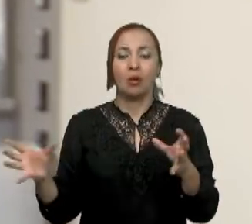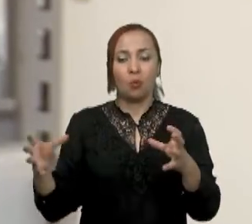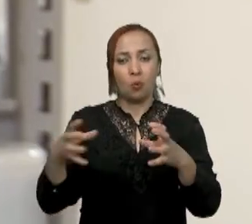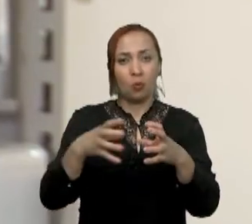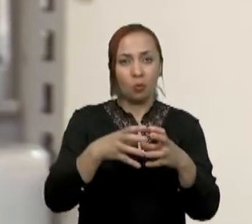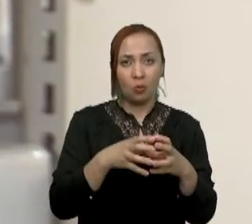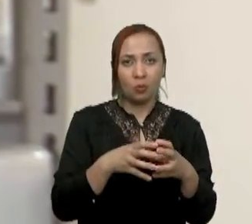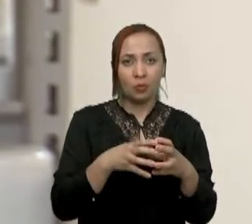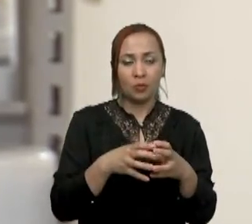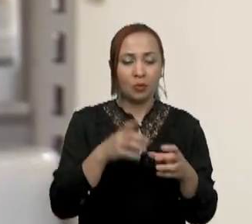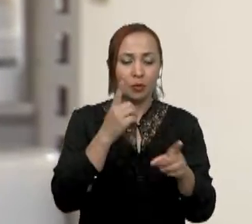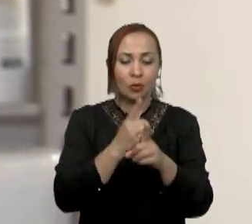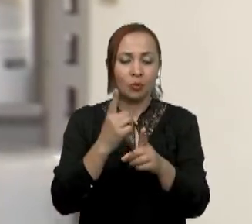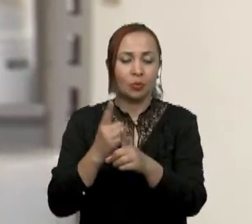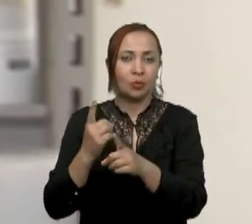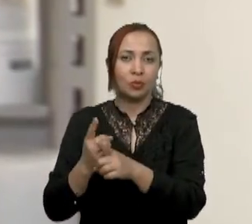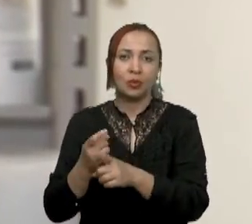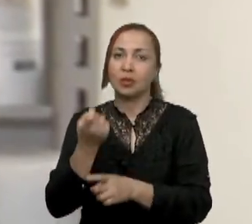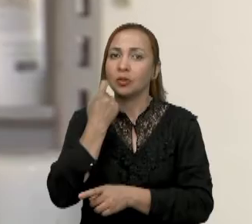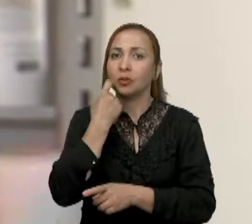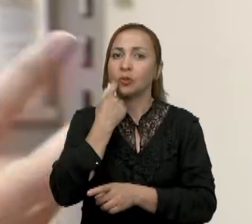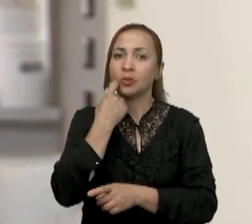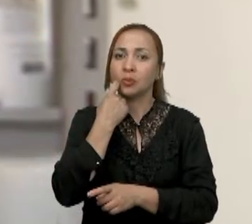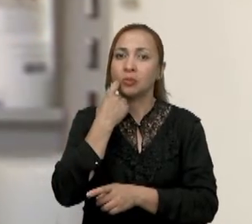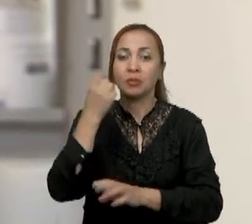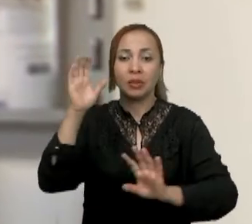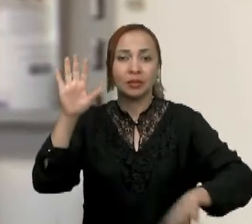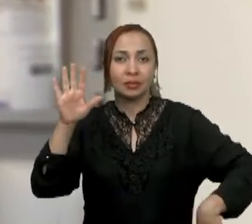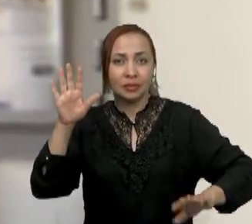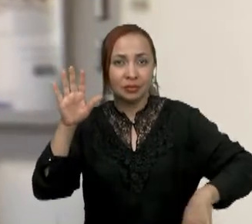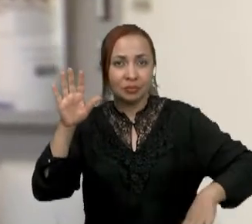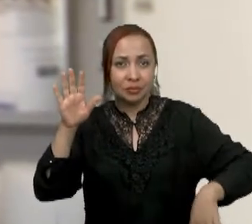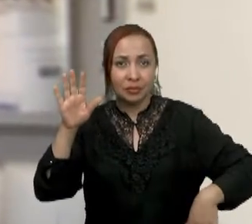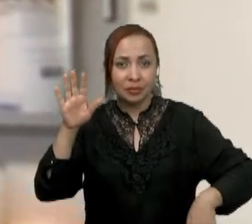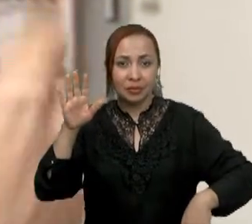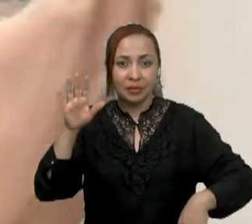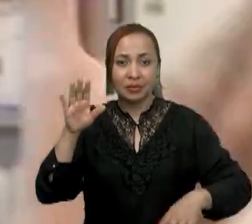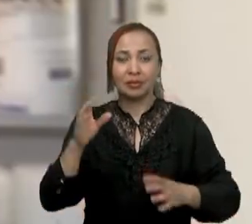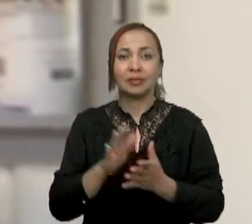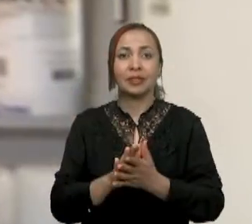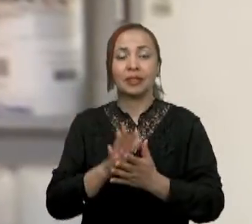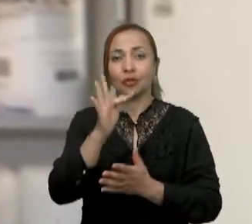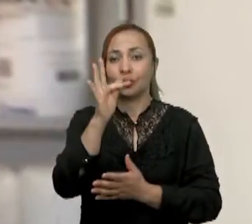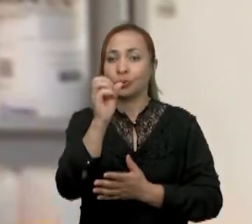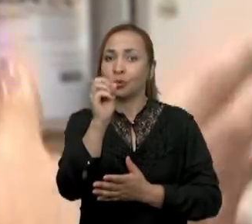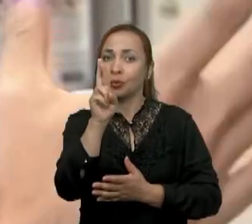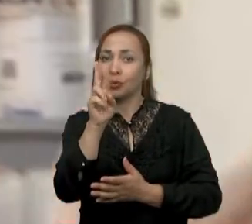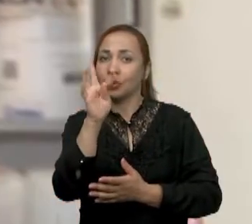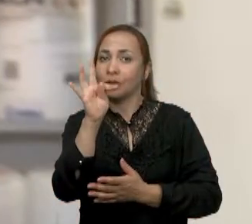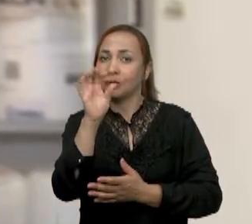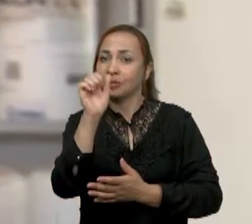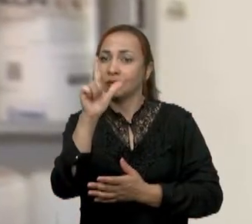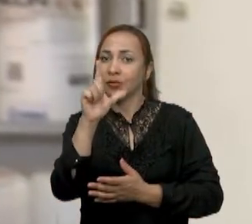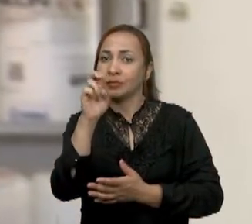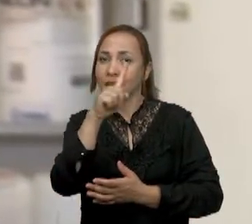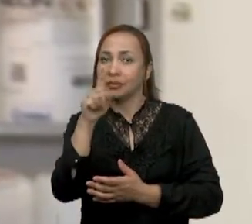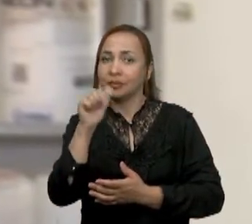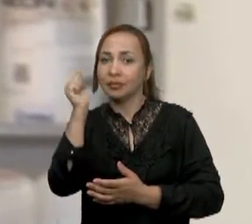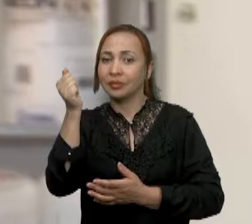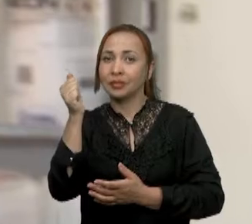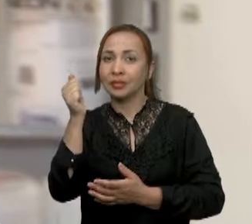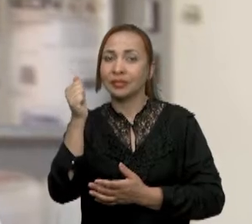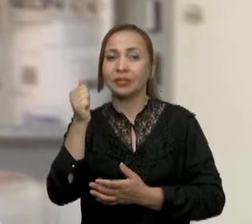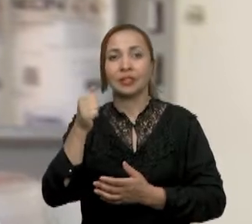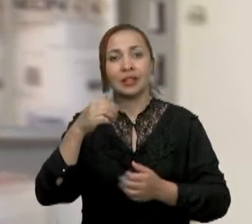esse esse conjunto foi detectado que os peixes e o Leonardo aqui da zona de arrebentação aqui dos